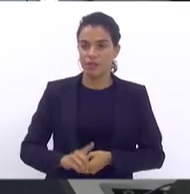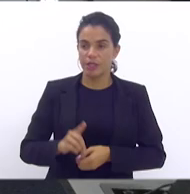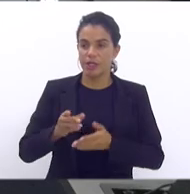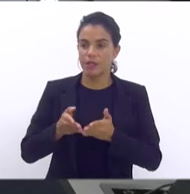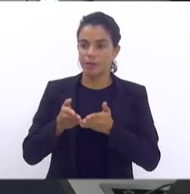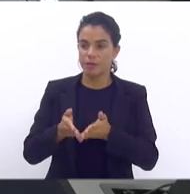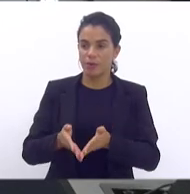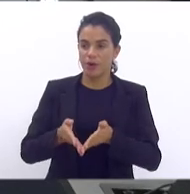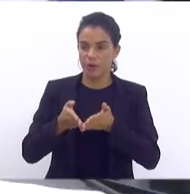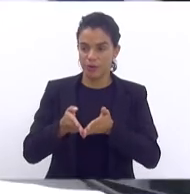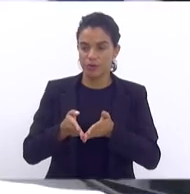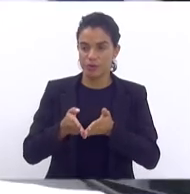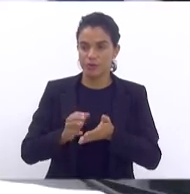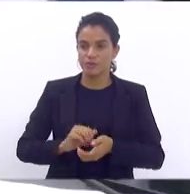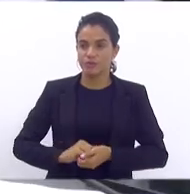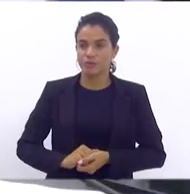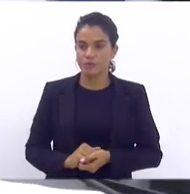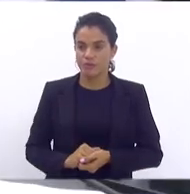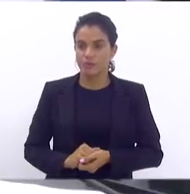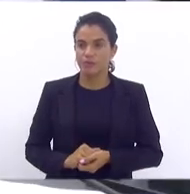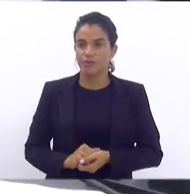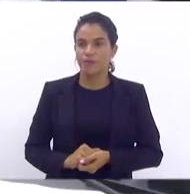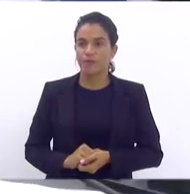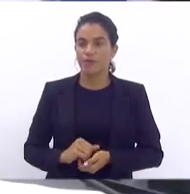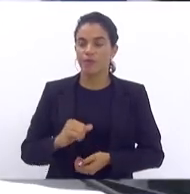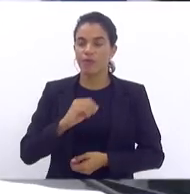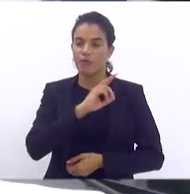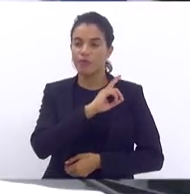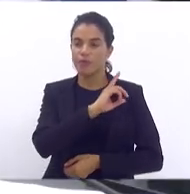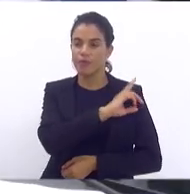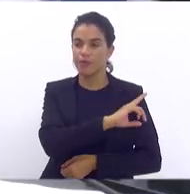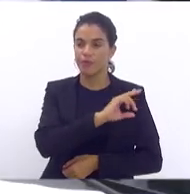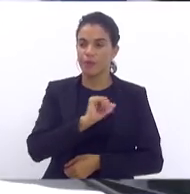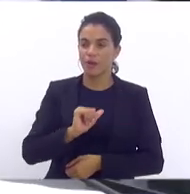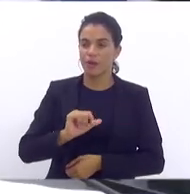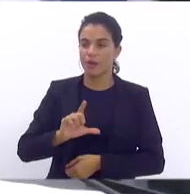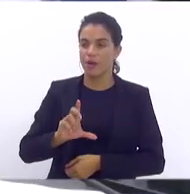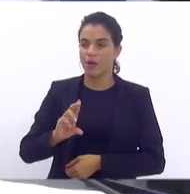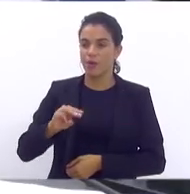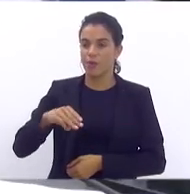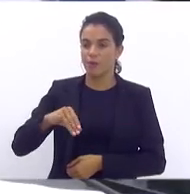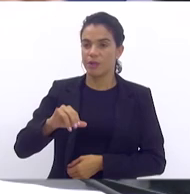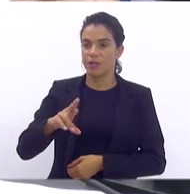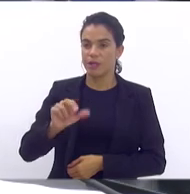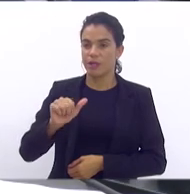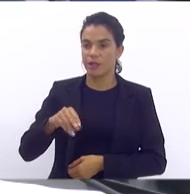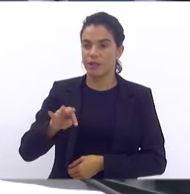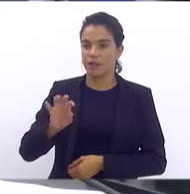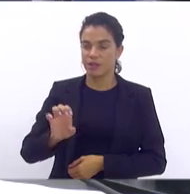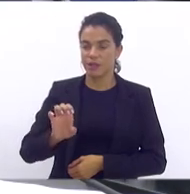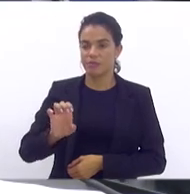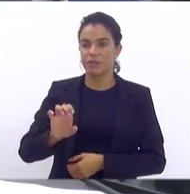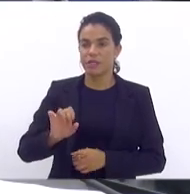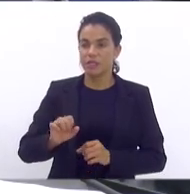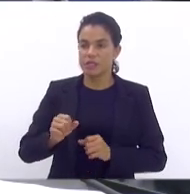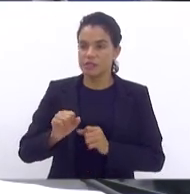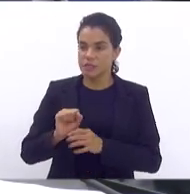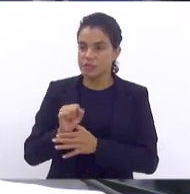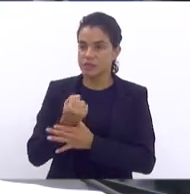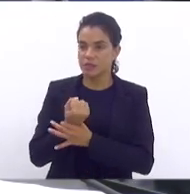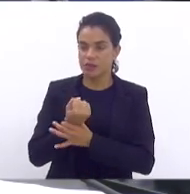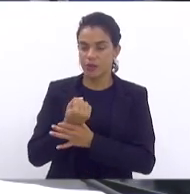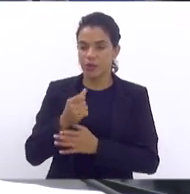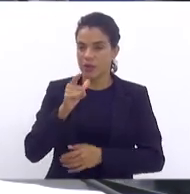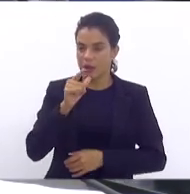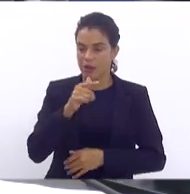e Costas, o contra-almirante José Luiz Ribeiro Filho, superintendente de segurança de tráfego